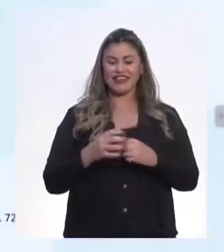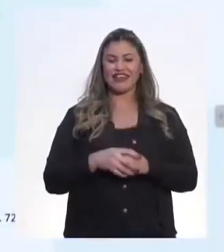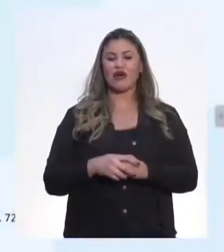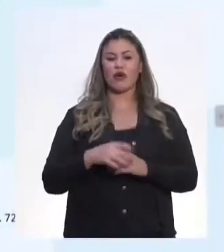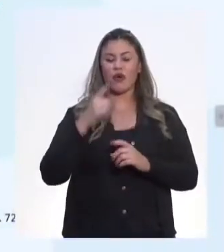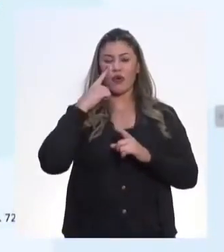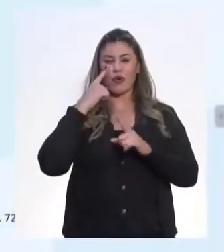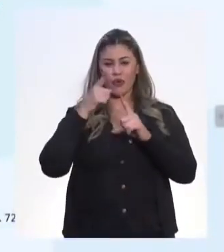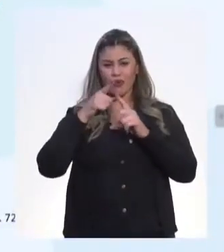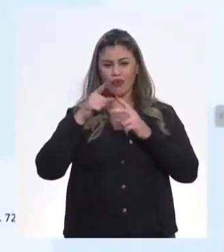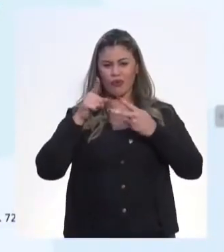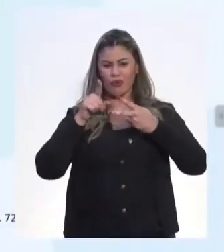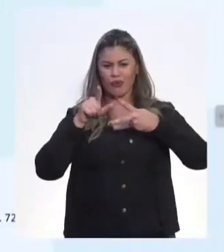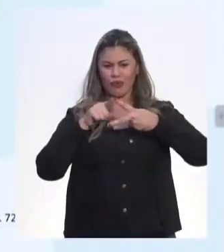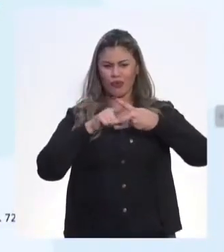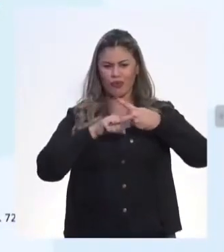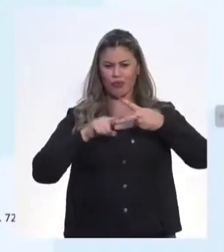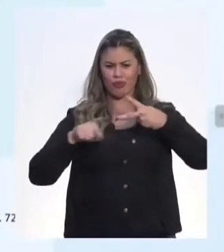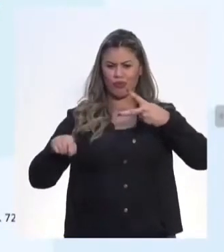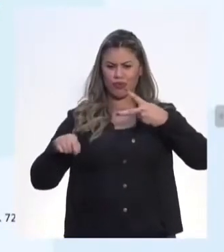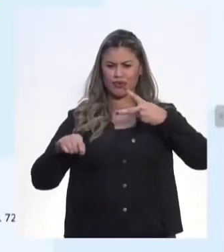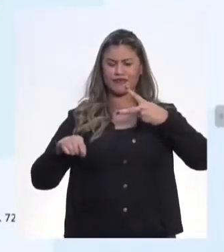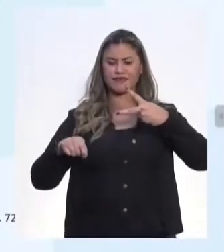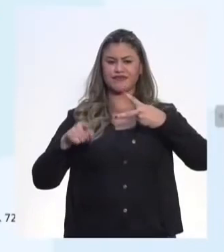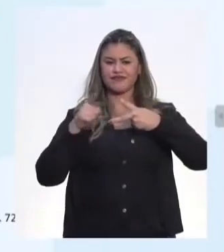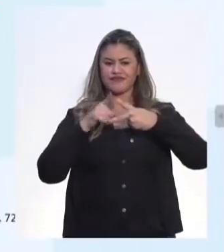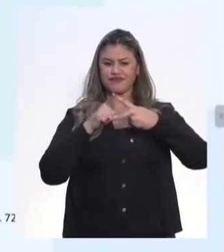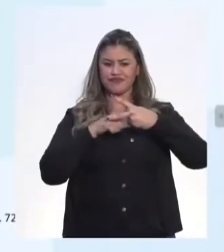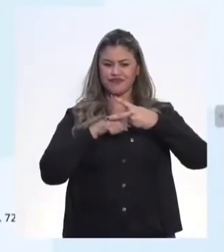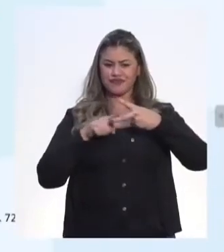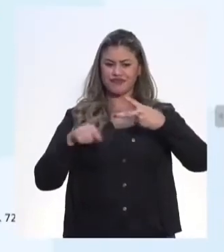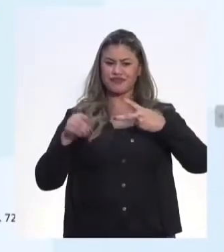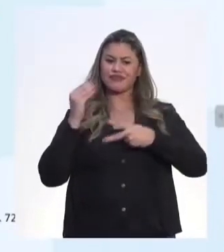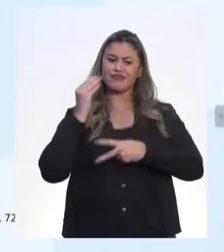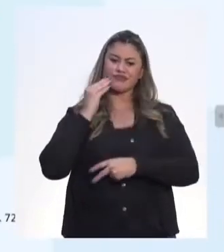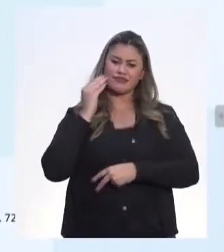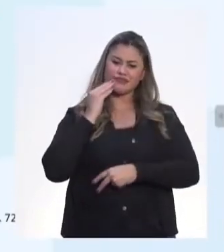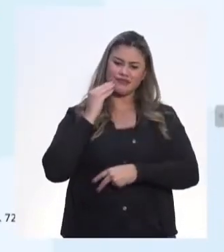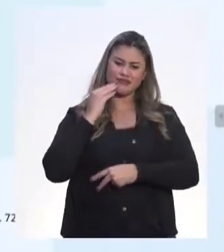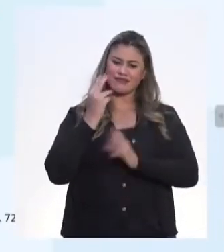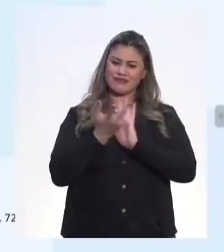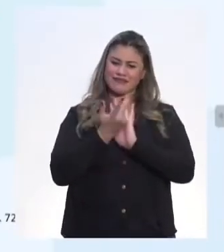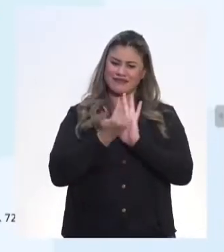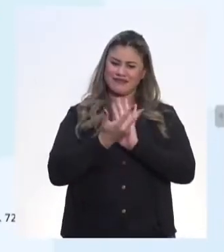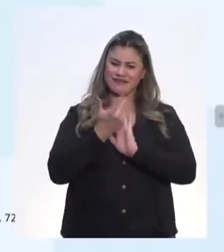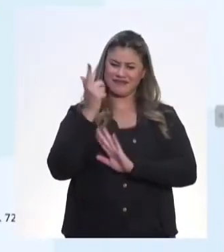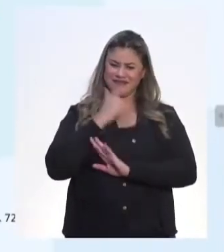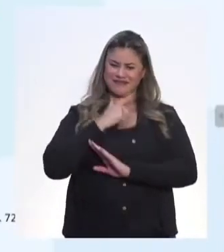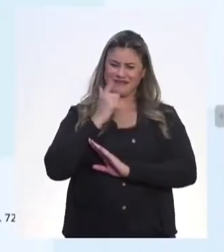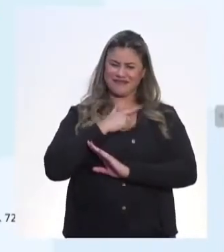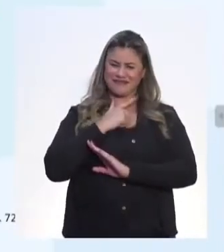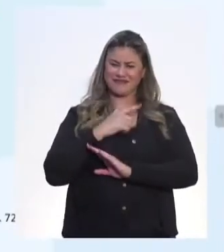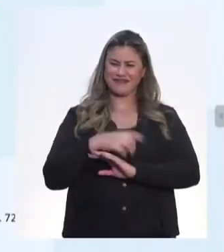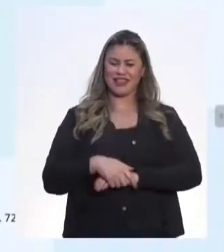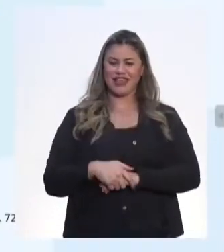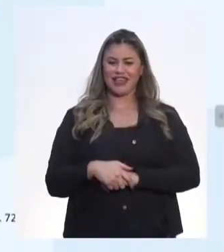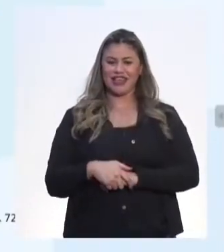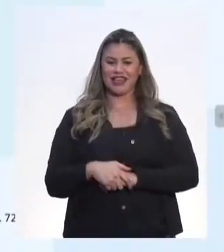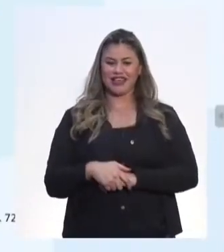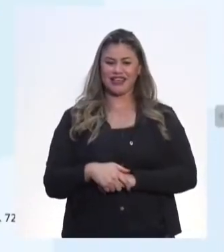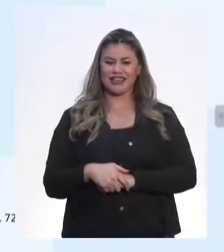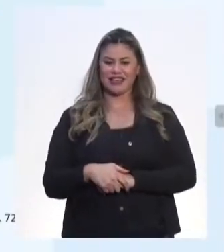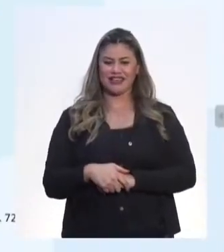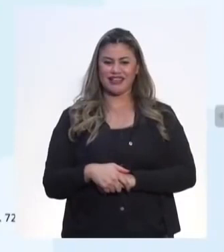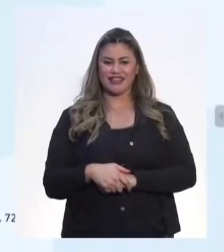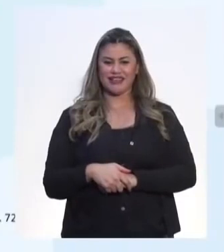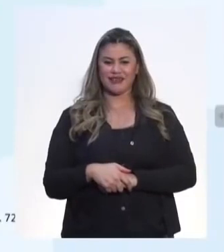Ale, esse ângulo que eu tentei desenhar para eles. Não, prometo que eu não vou